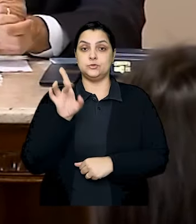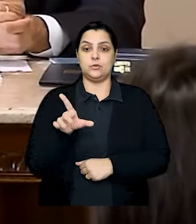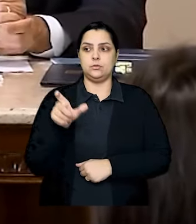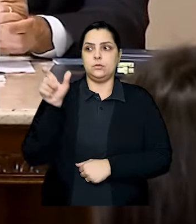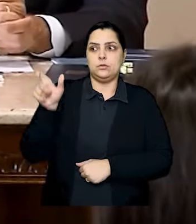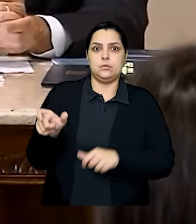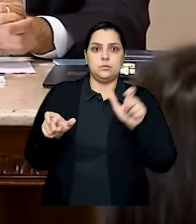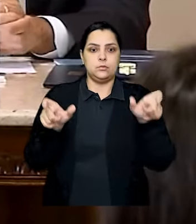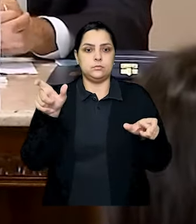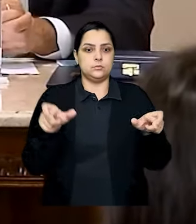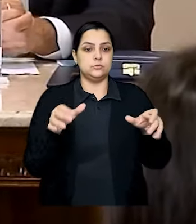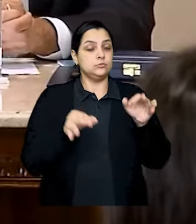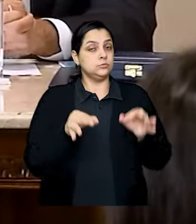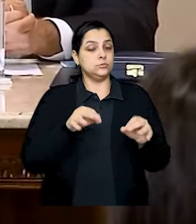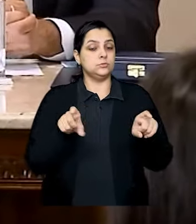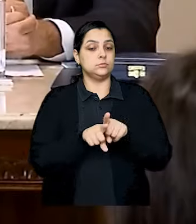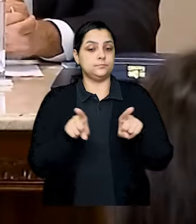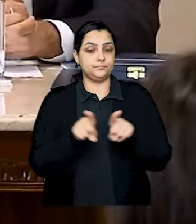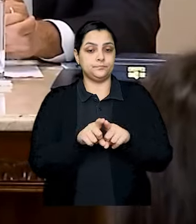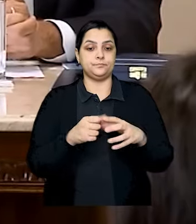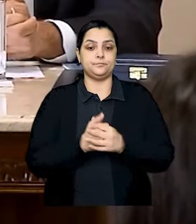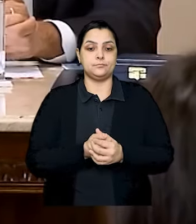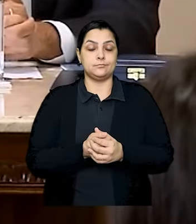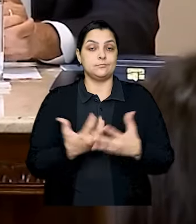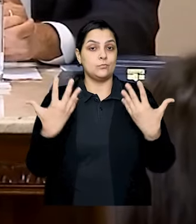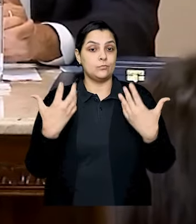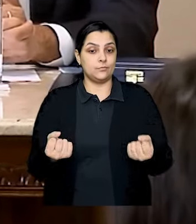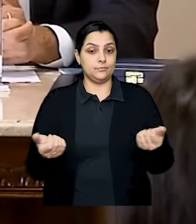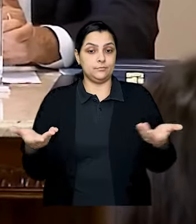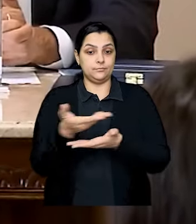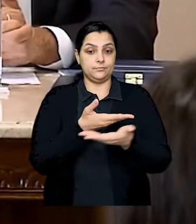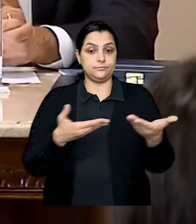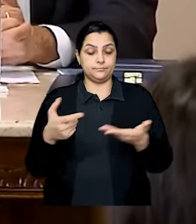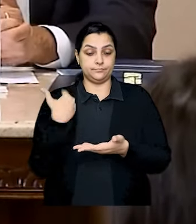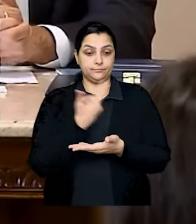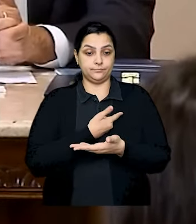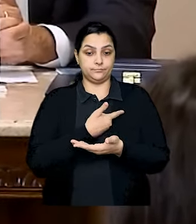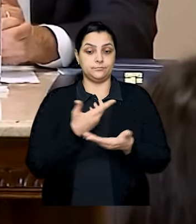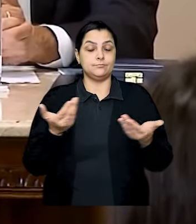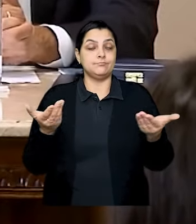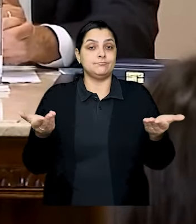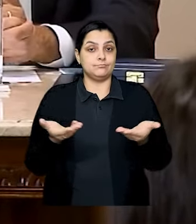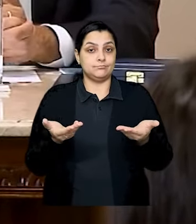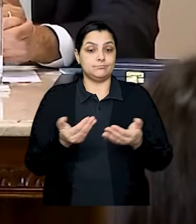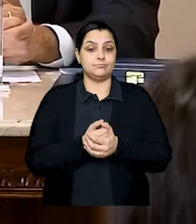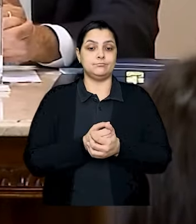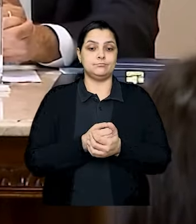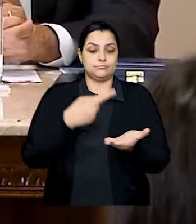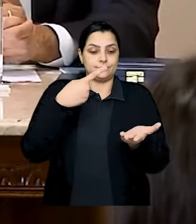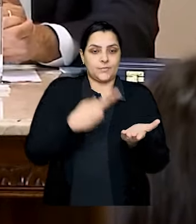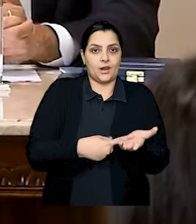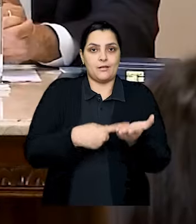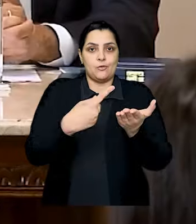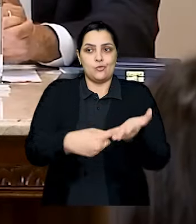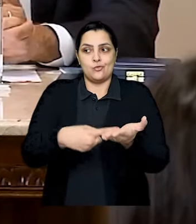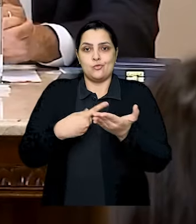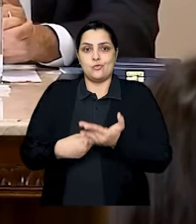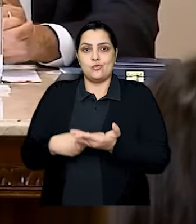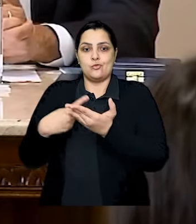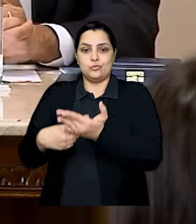só partes como o judiciário e essa cooperação que fazemos com a